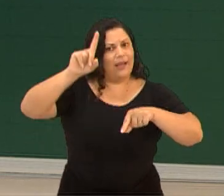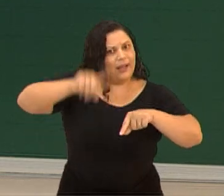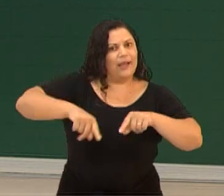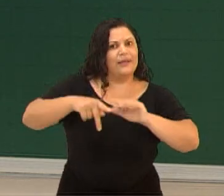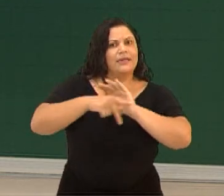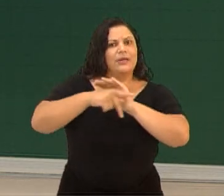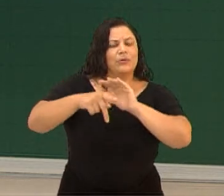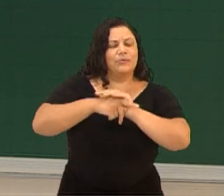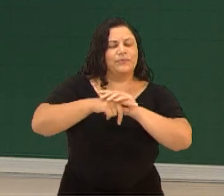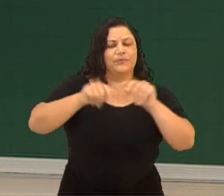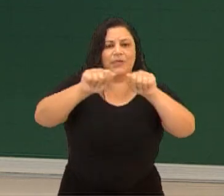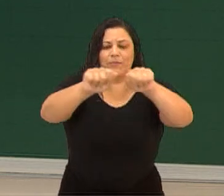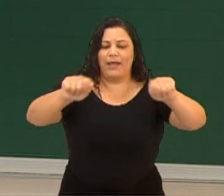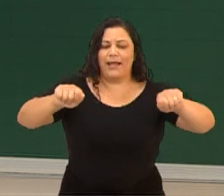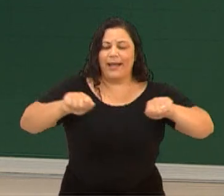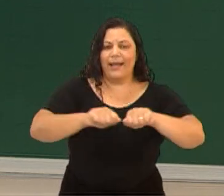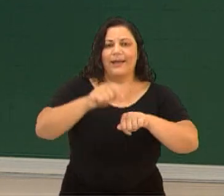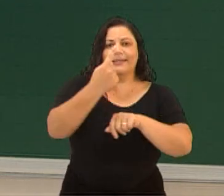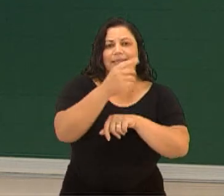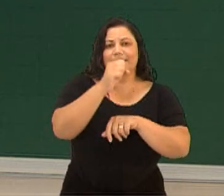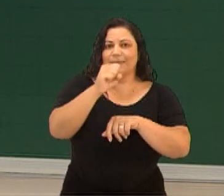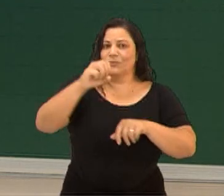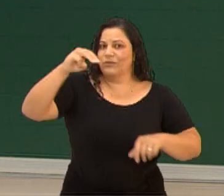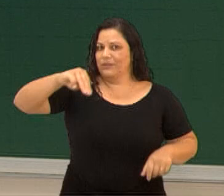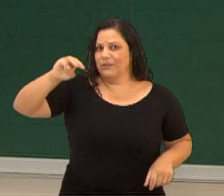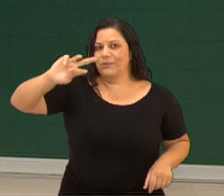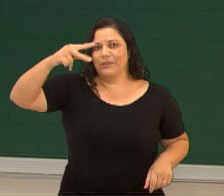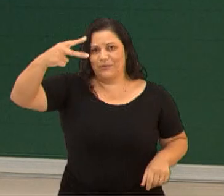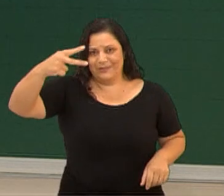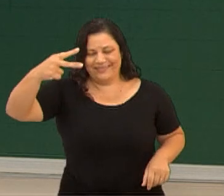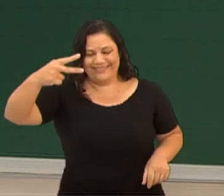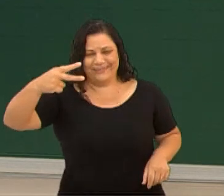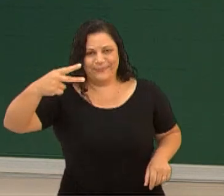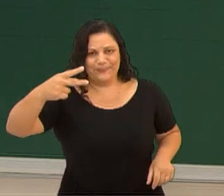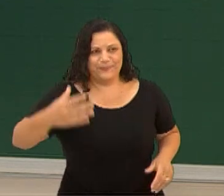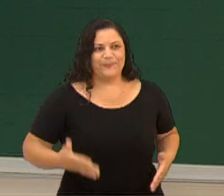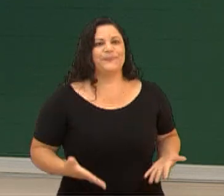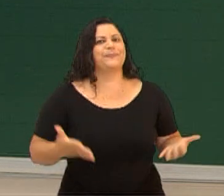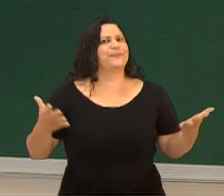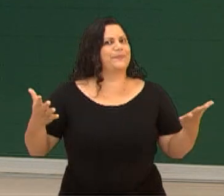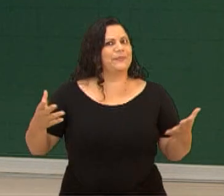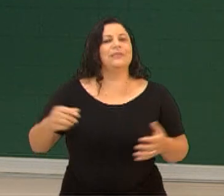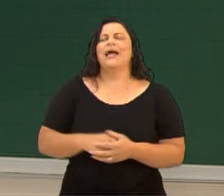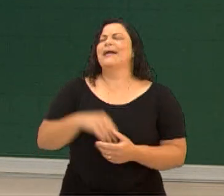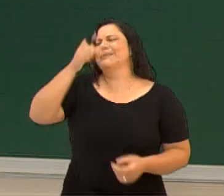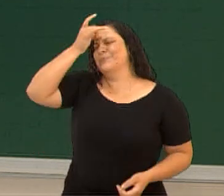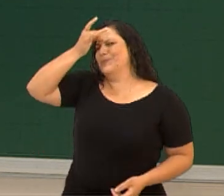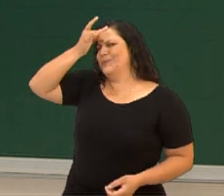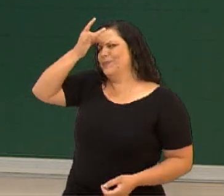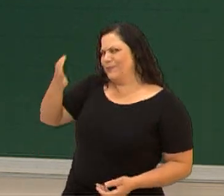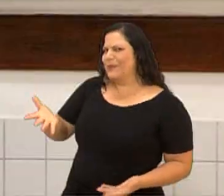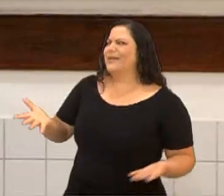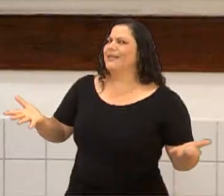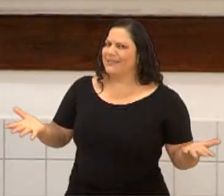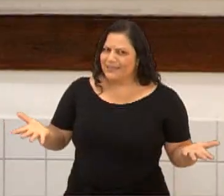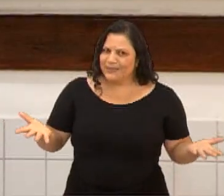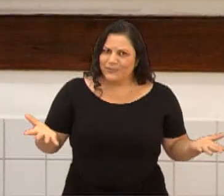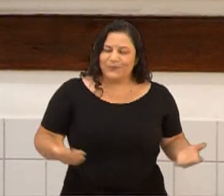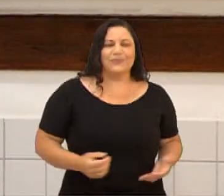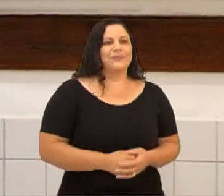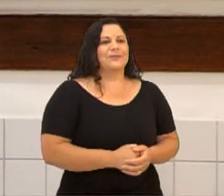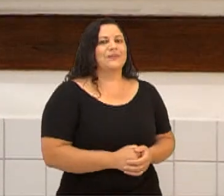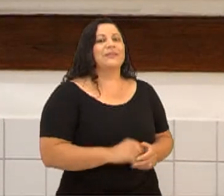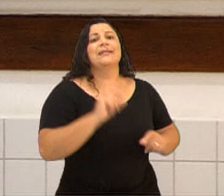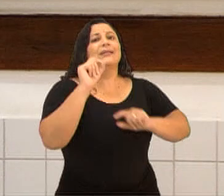uma área de 180 metros quadrados. Essa foi muito fácil, hein? Prof, para